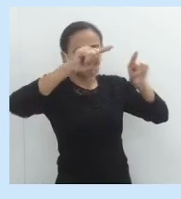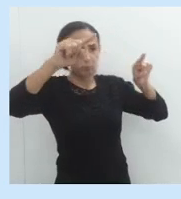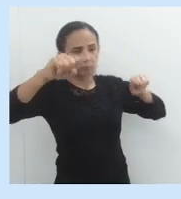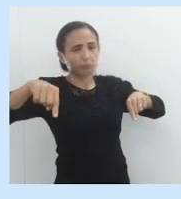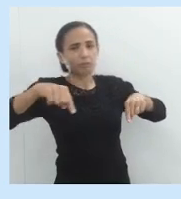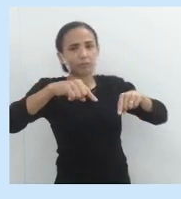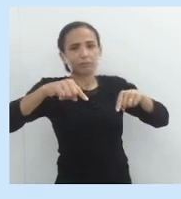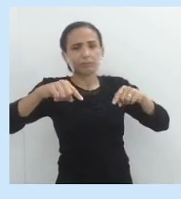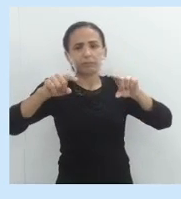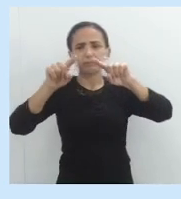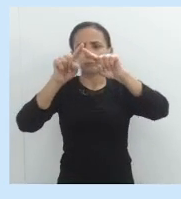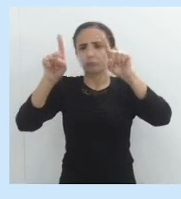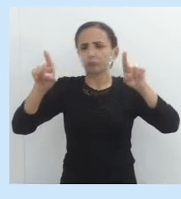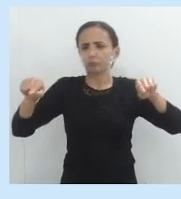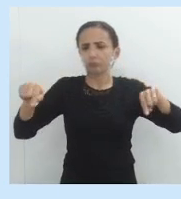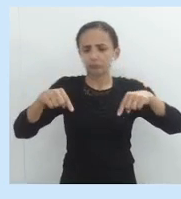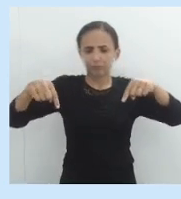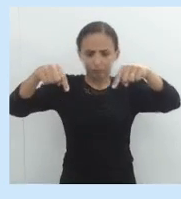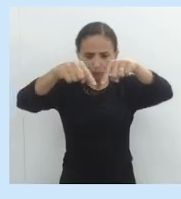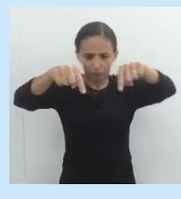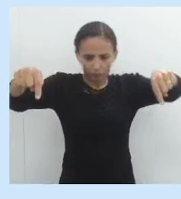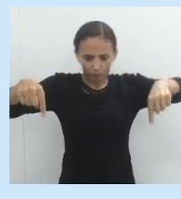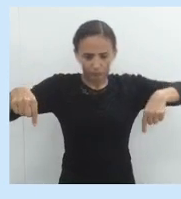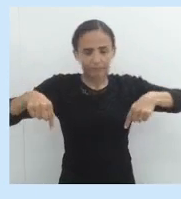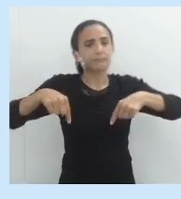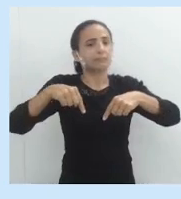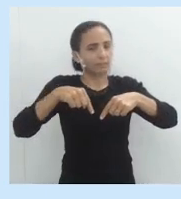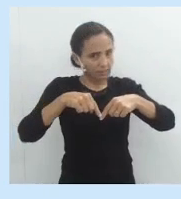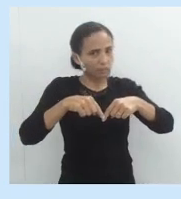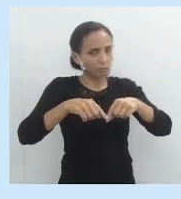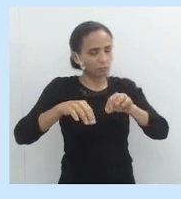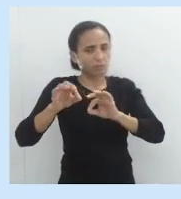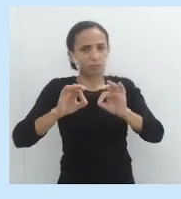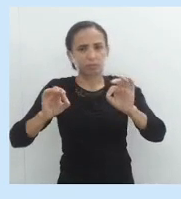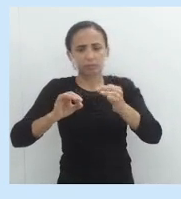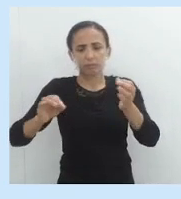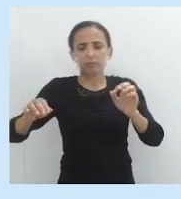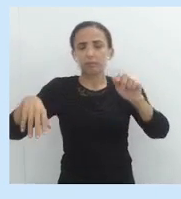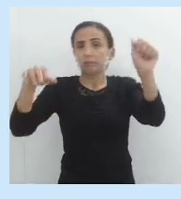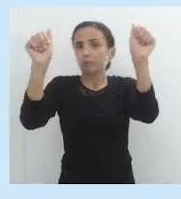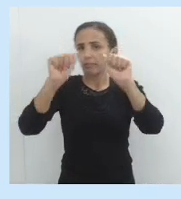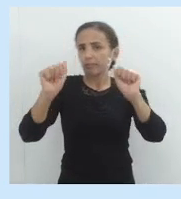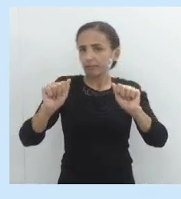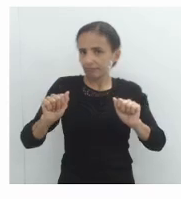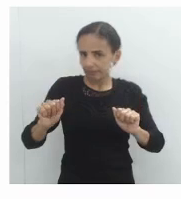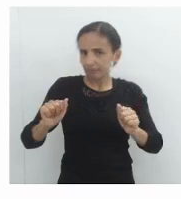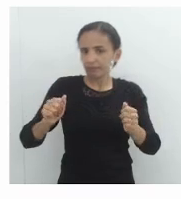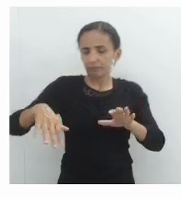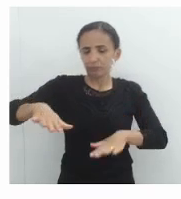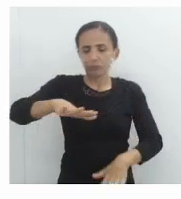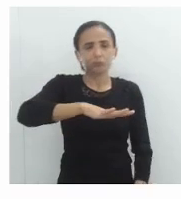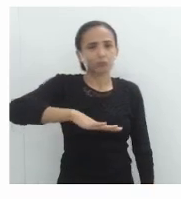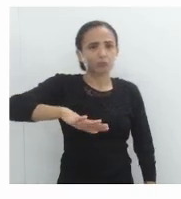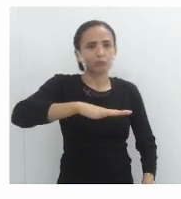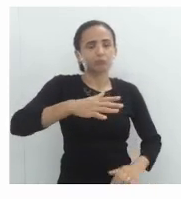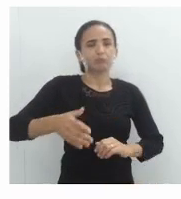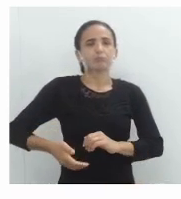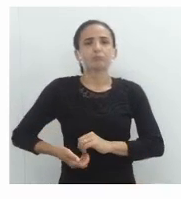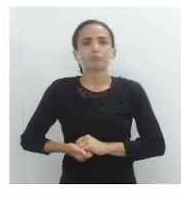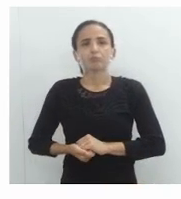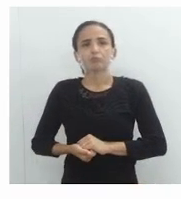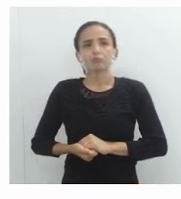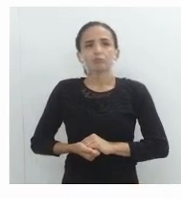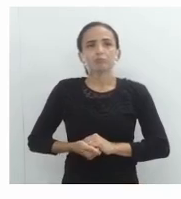Então, assim, o que tiver em superfície plana vai ser representado pela arte bidimensional. No